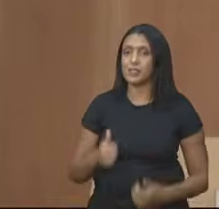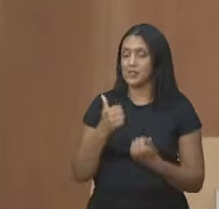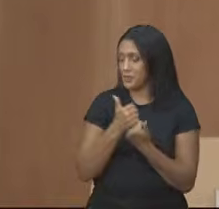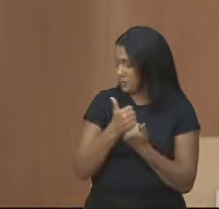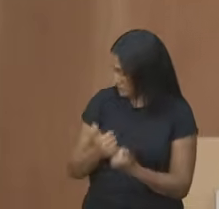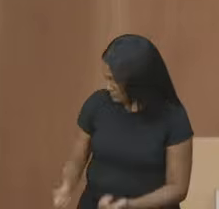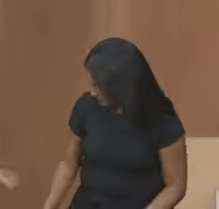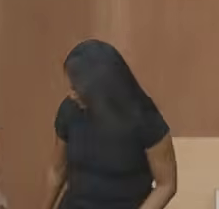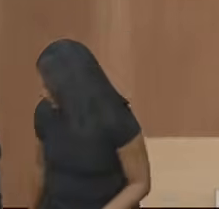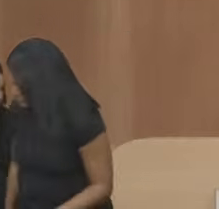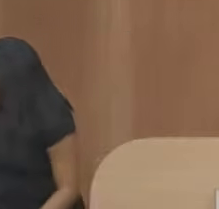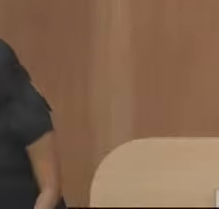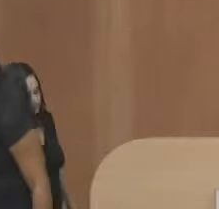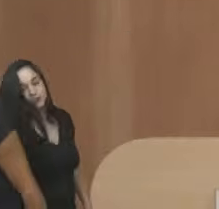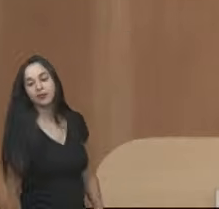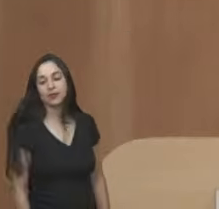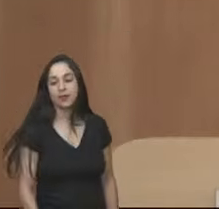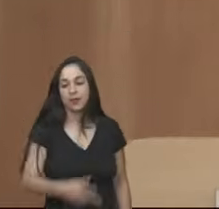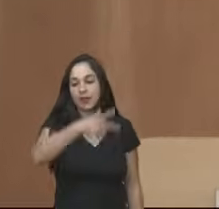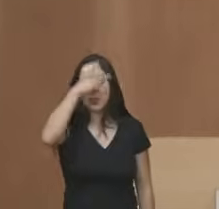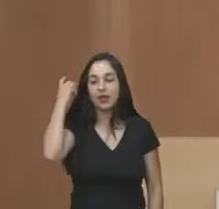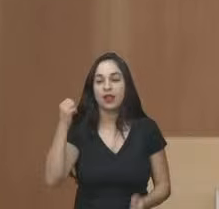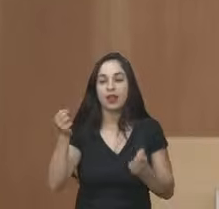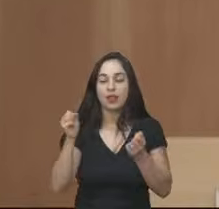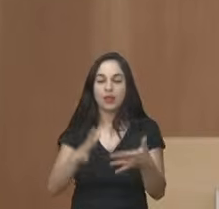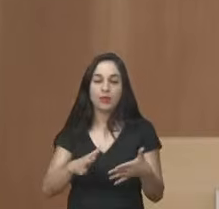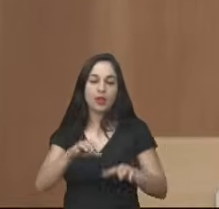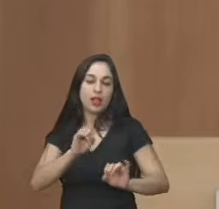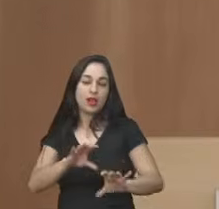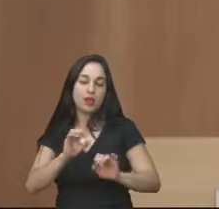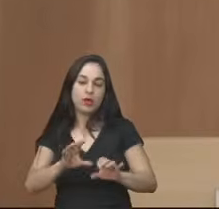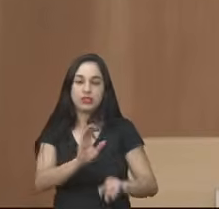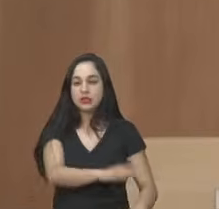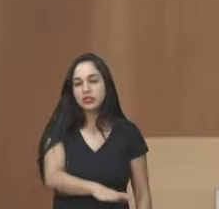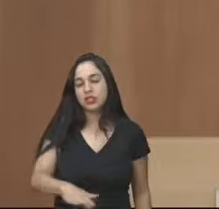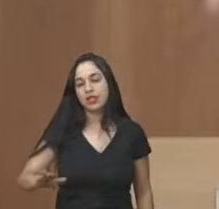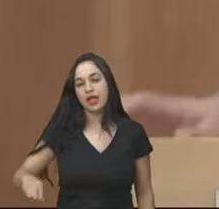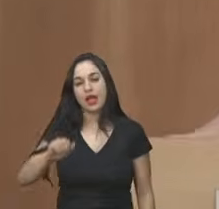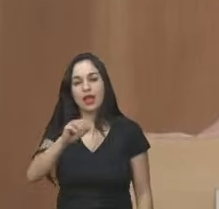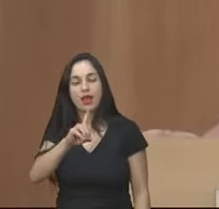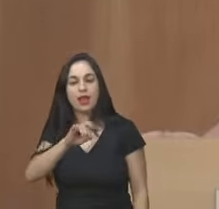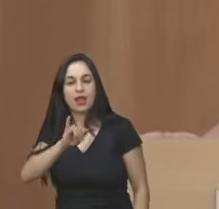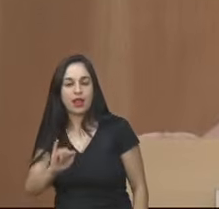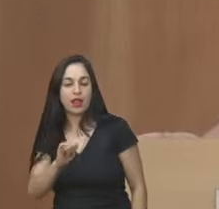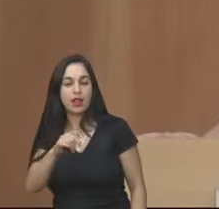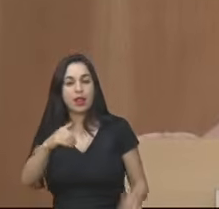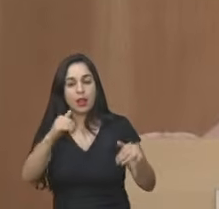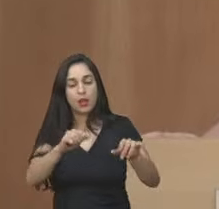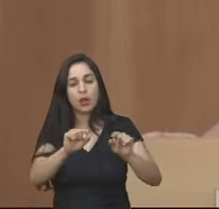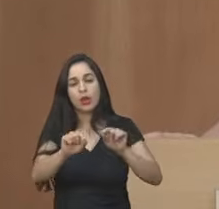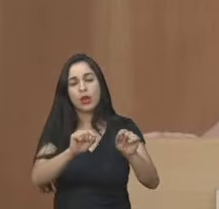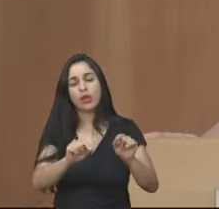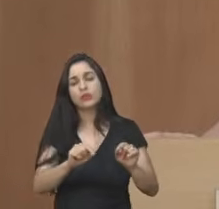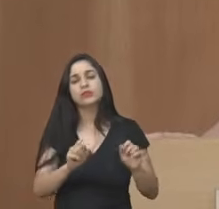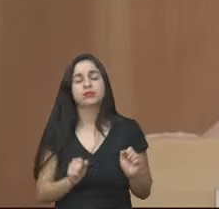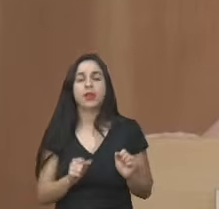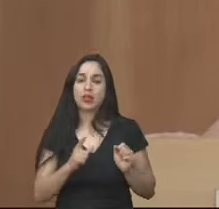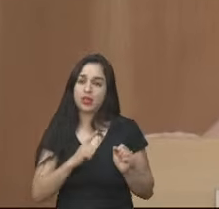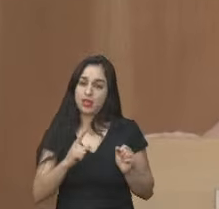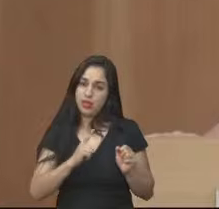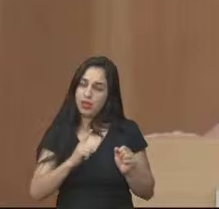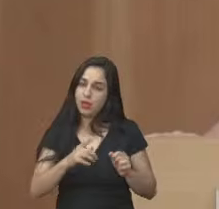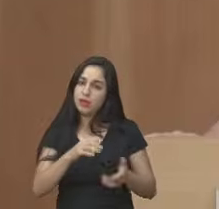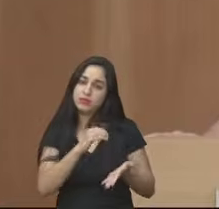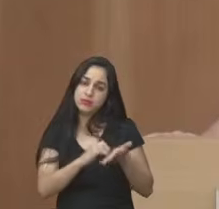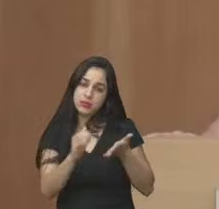que atuam na educação infantil, ADIs, agentes de apoio escolar, dentro do piso do magistério, que é ali o